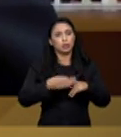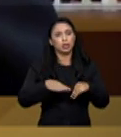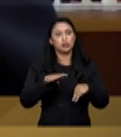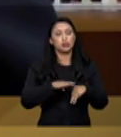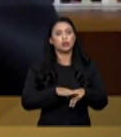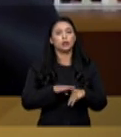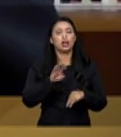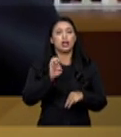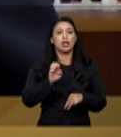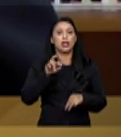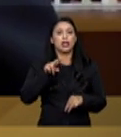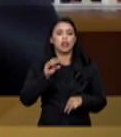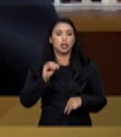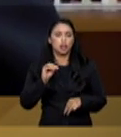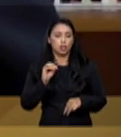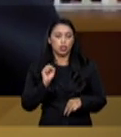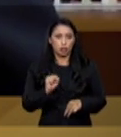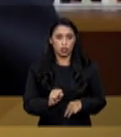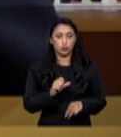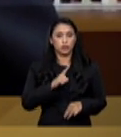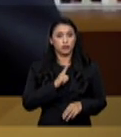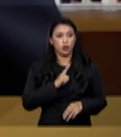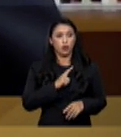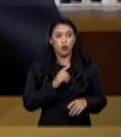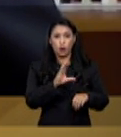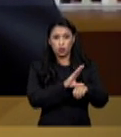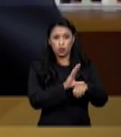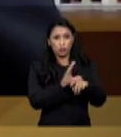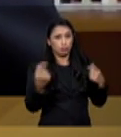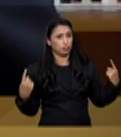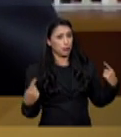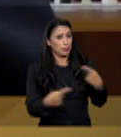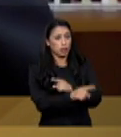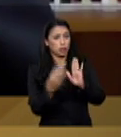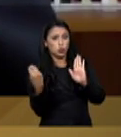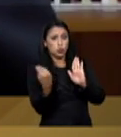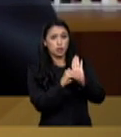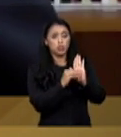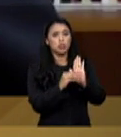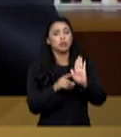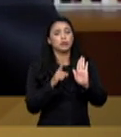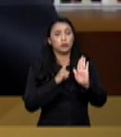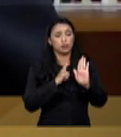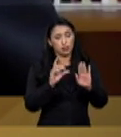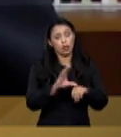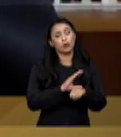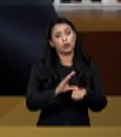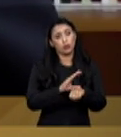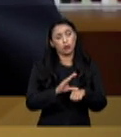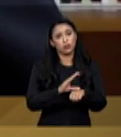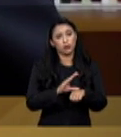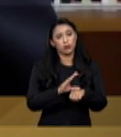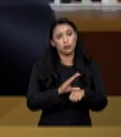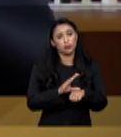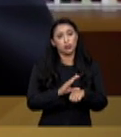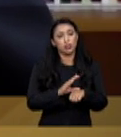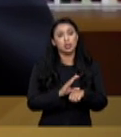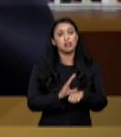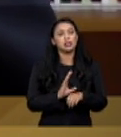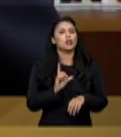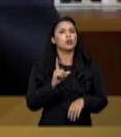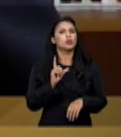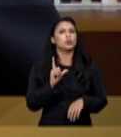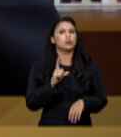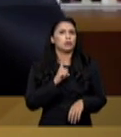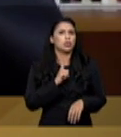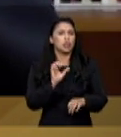Grau reconheceu a inconstitucionalidade de dispositivo de Constituição Estadual que previa